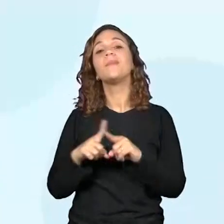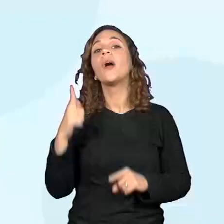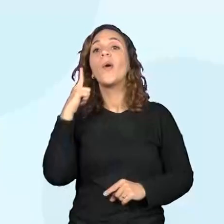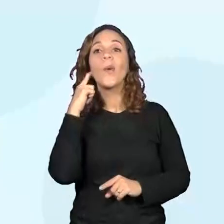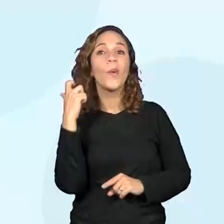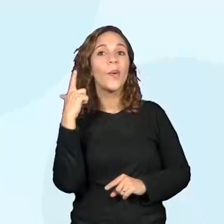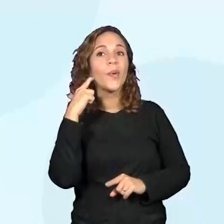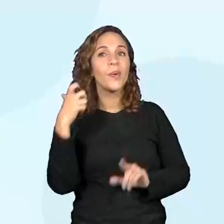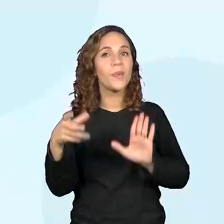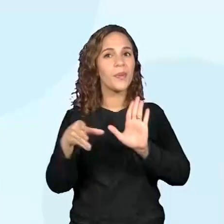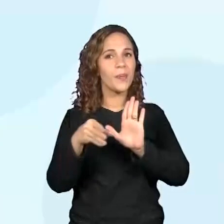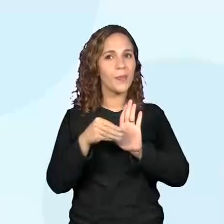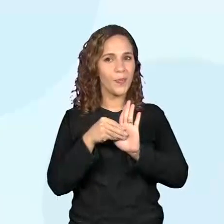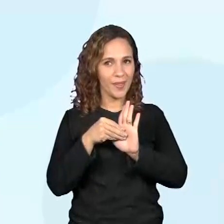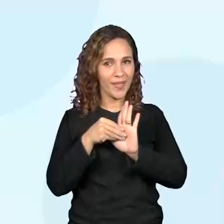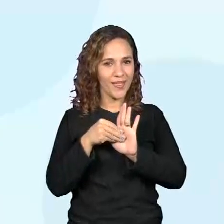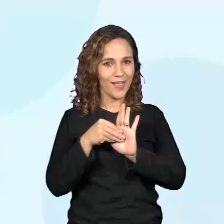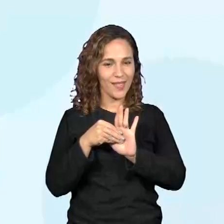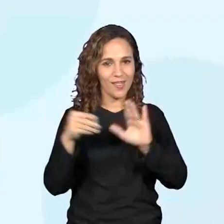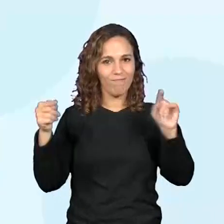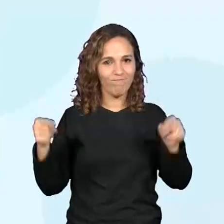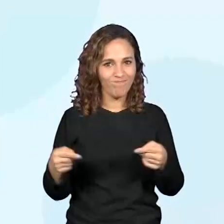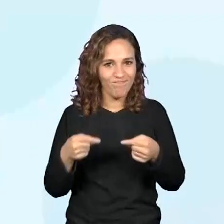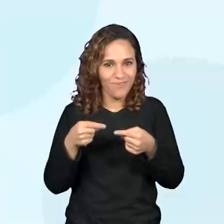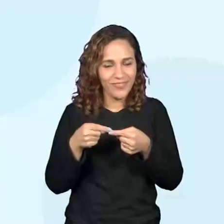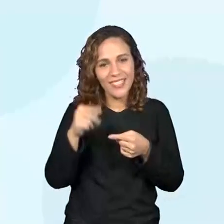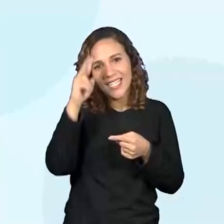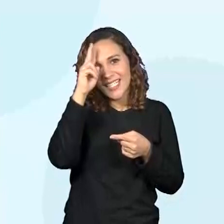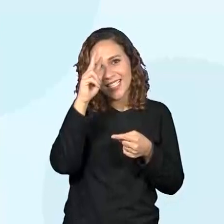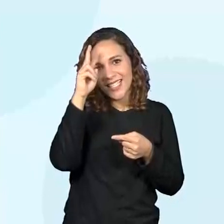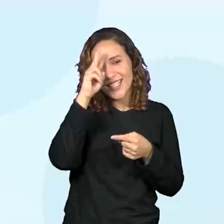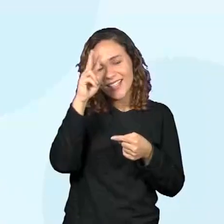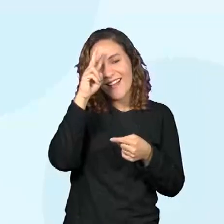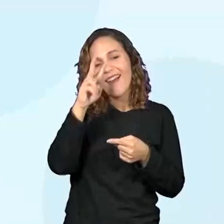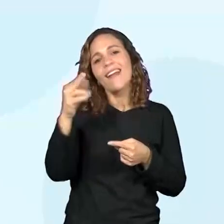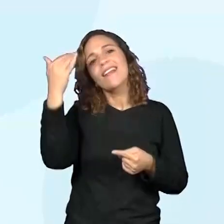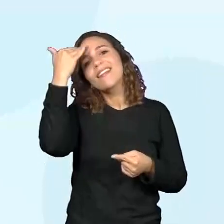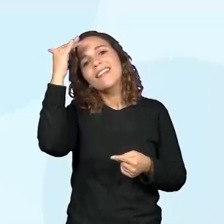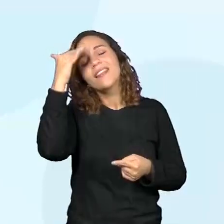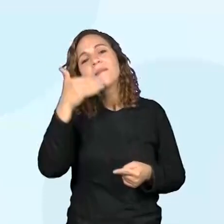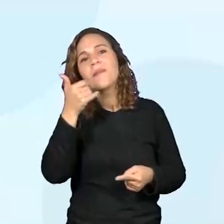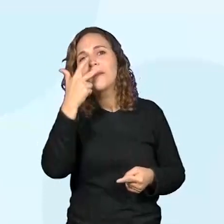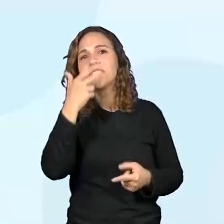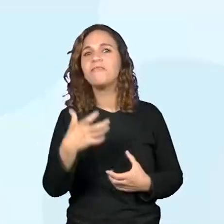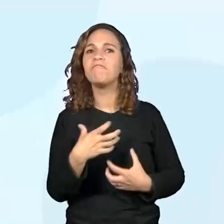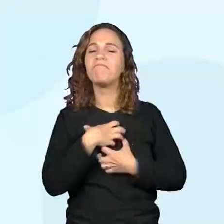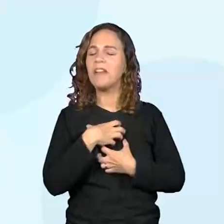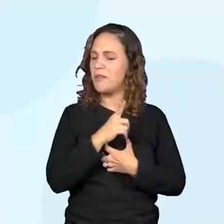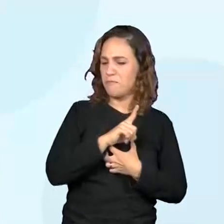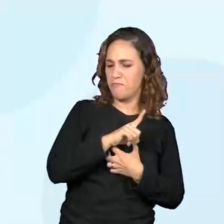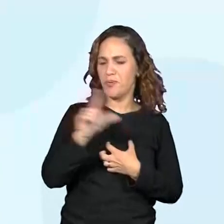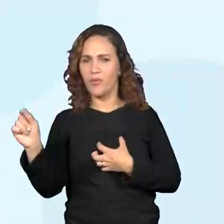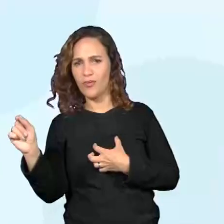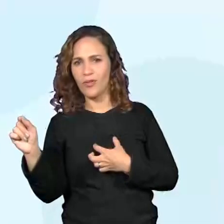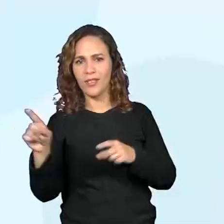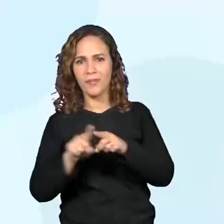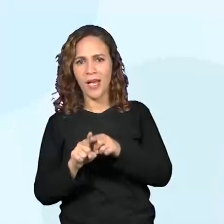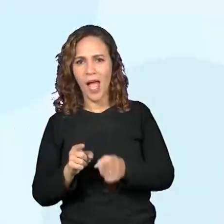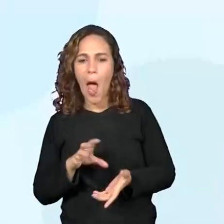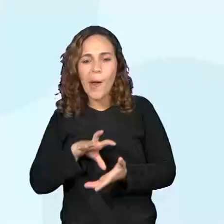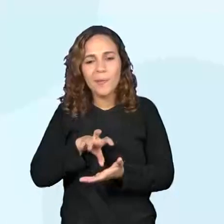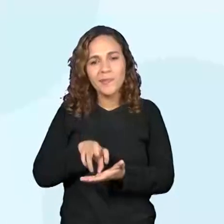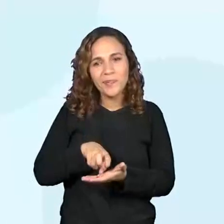Onomatopeias, escrita que representa o som na história. Então, para você ter a sensação mesmo do que está acontecendo. Então,